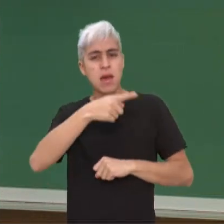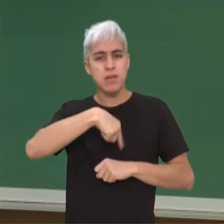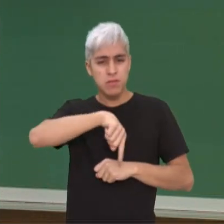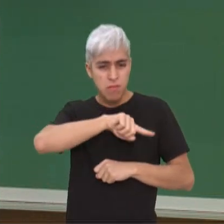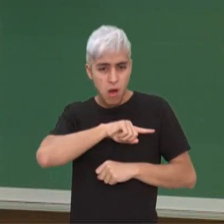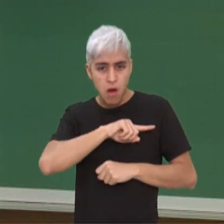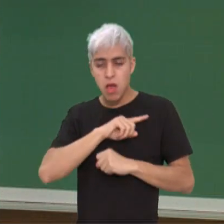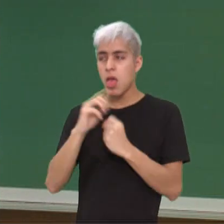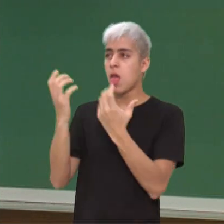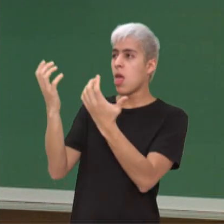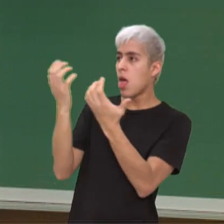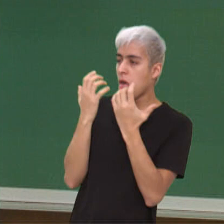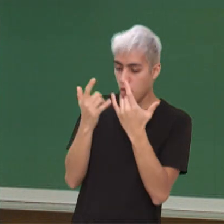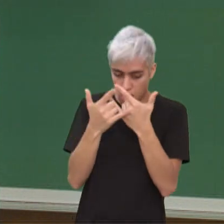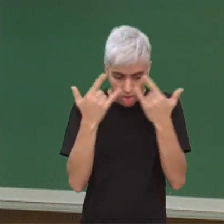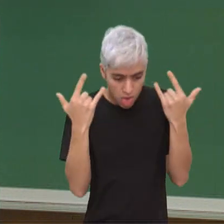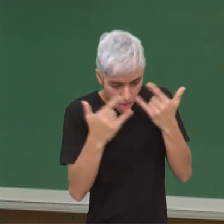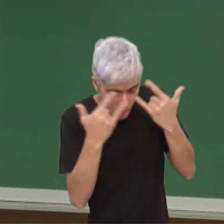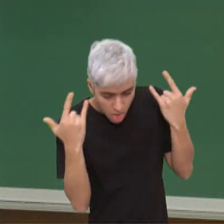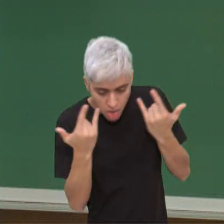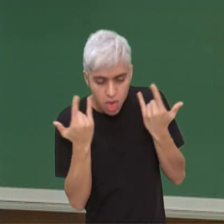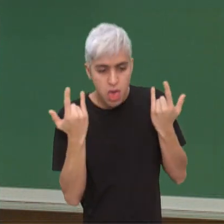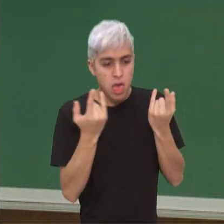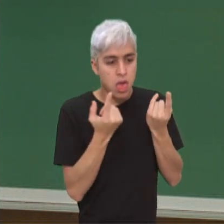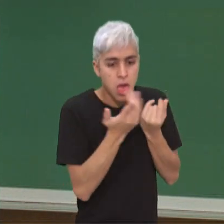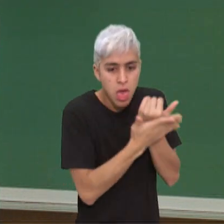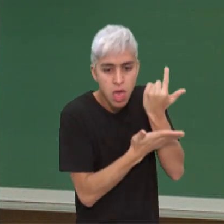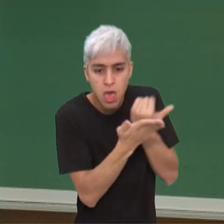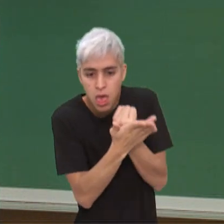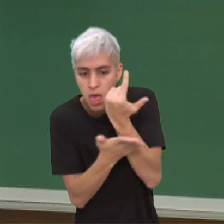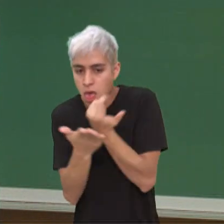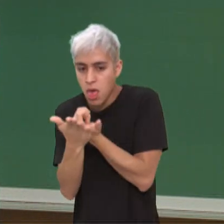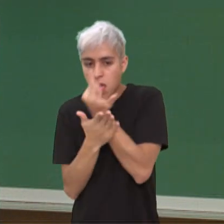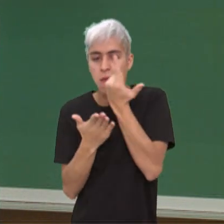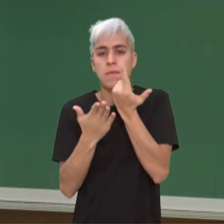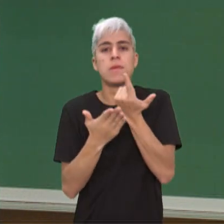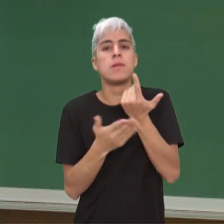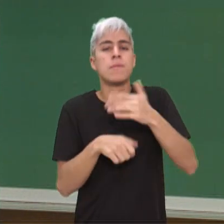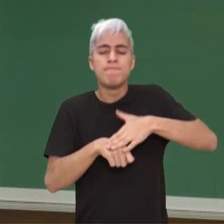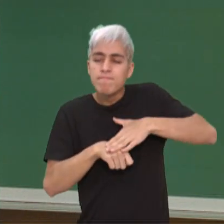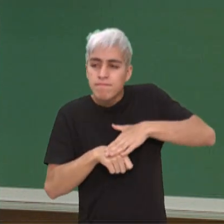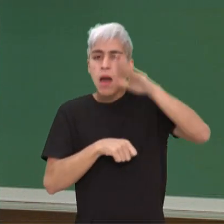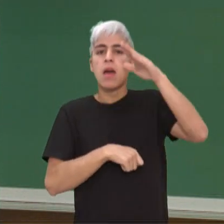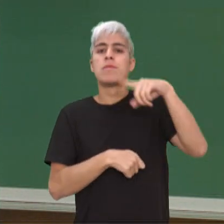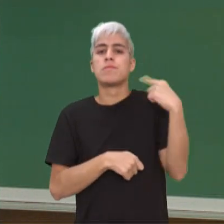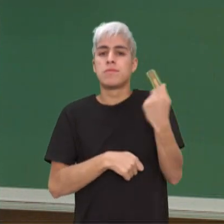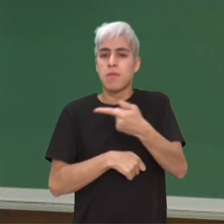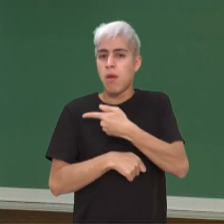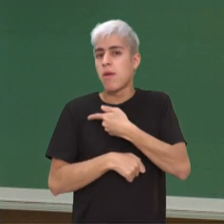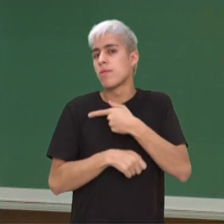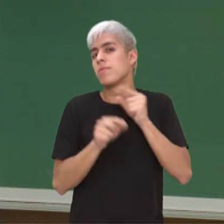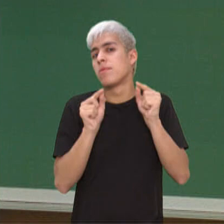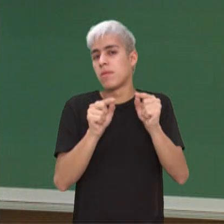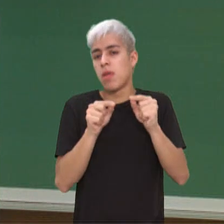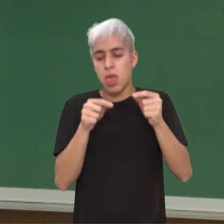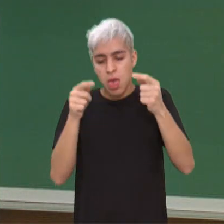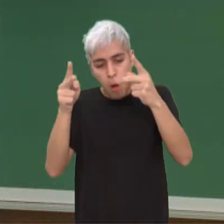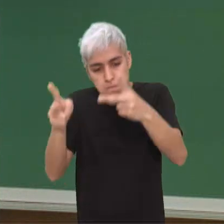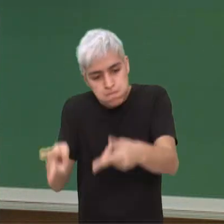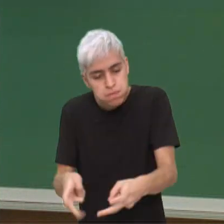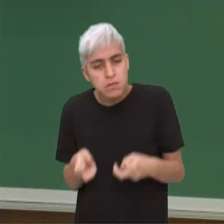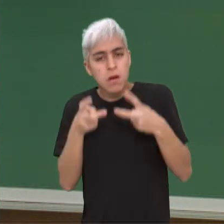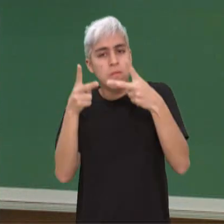o consumismo exacerbado, nós teremos também a